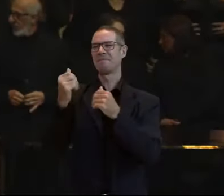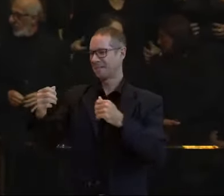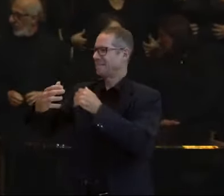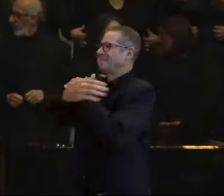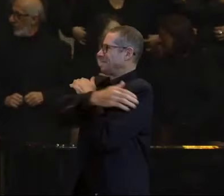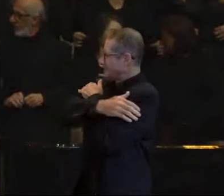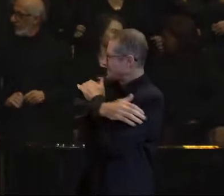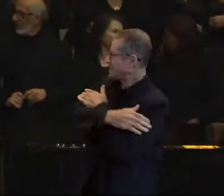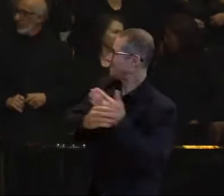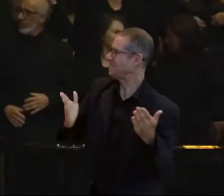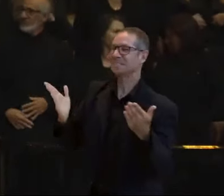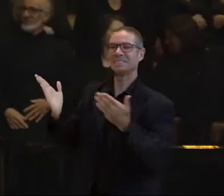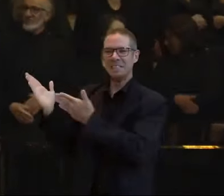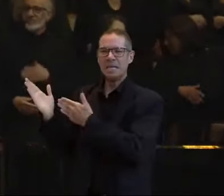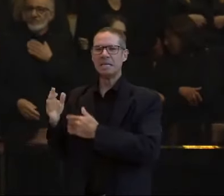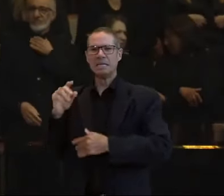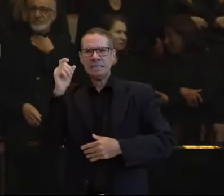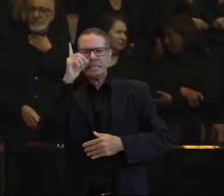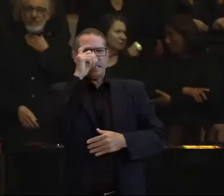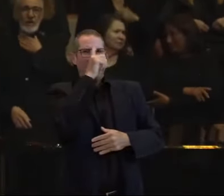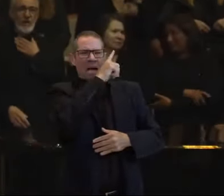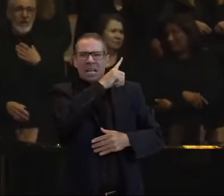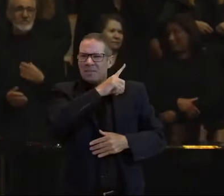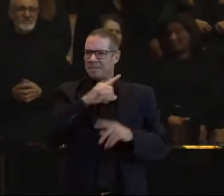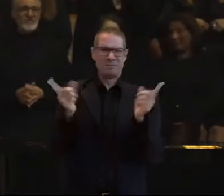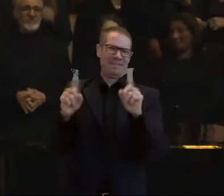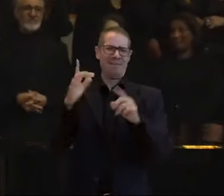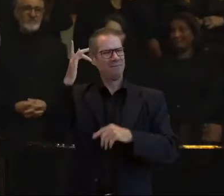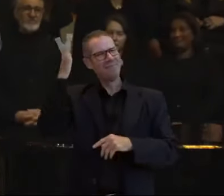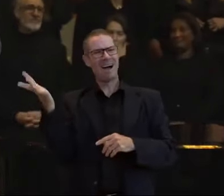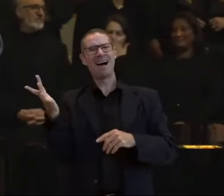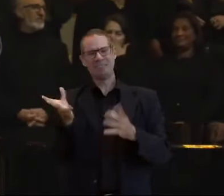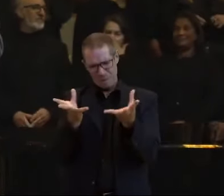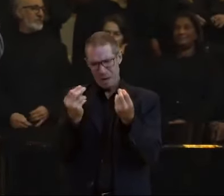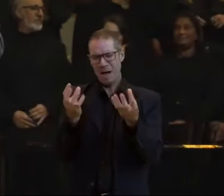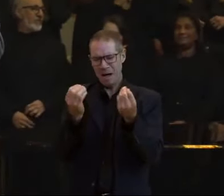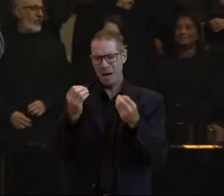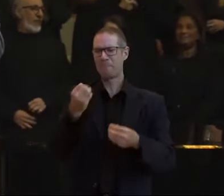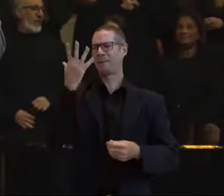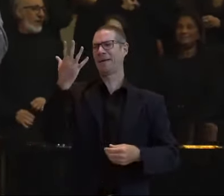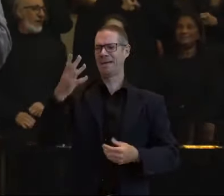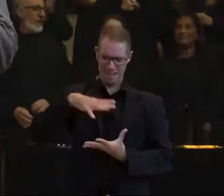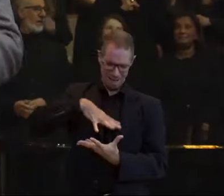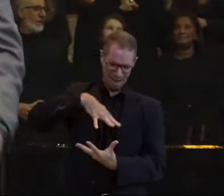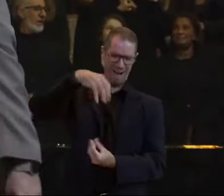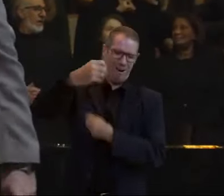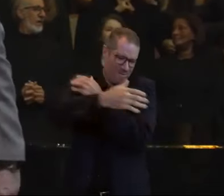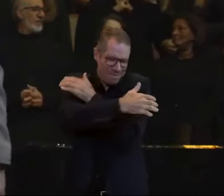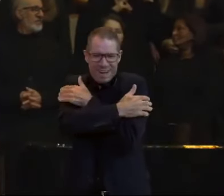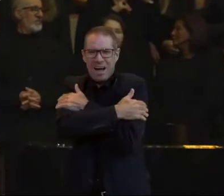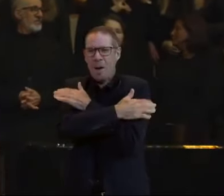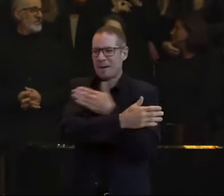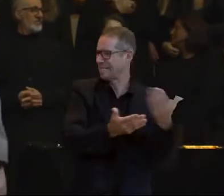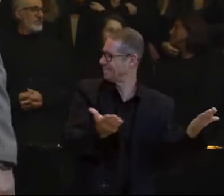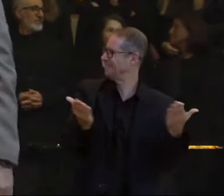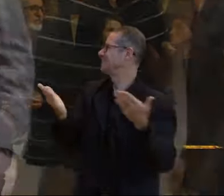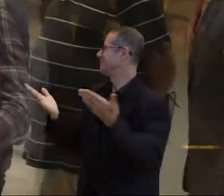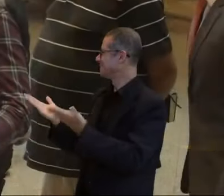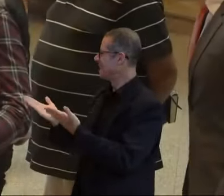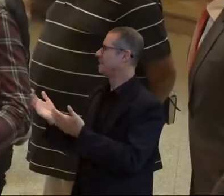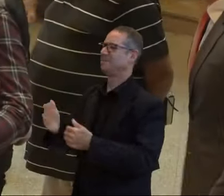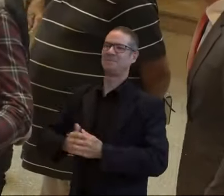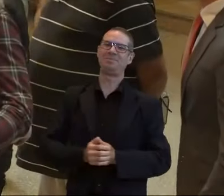abraçar. Abraço não é demais, não é verdade? Faz bem para a alma, tá? Então chega junto,